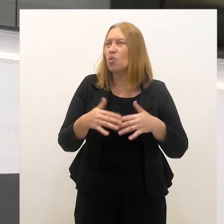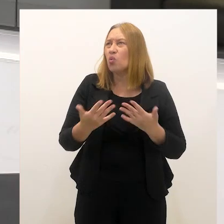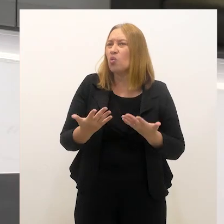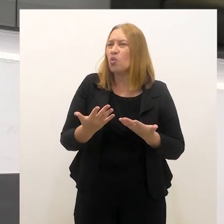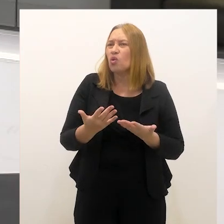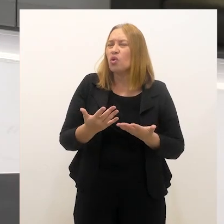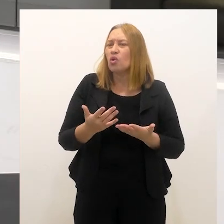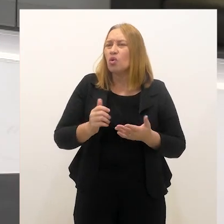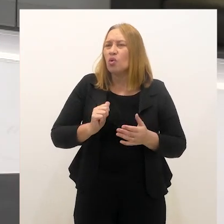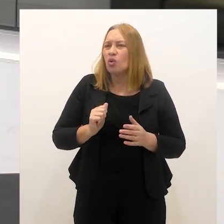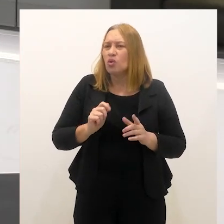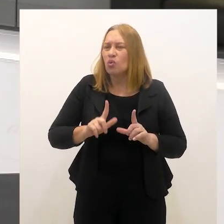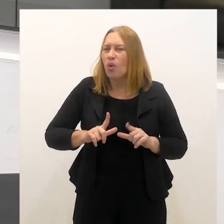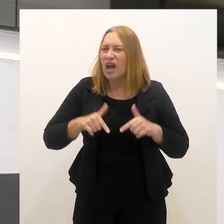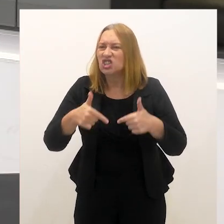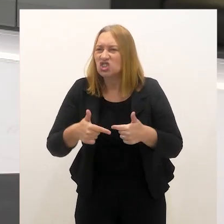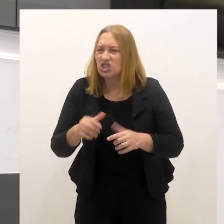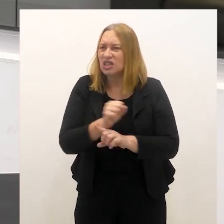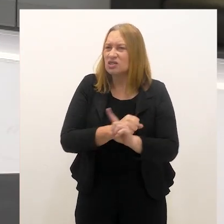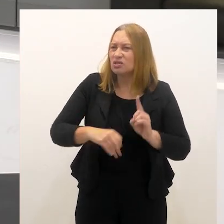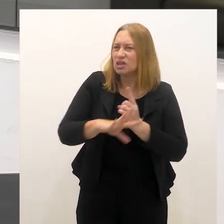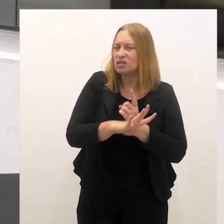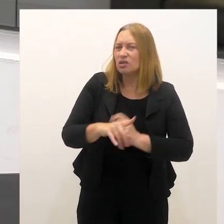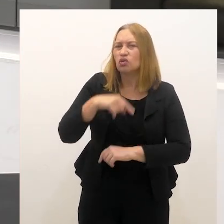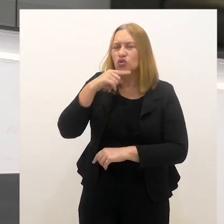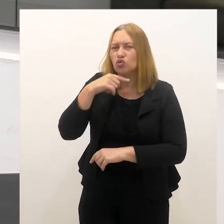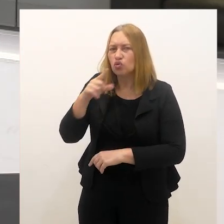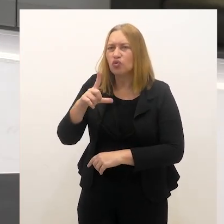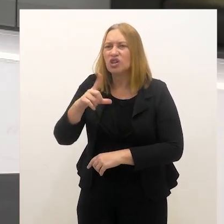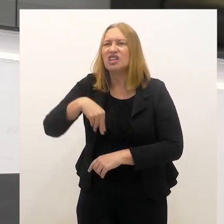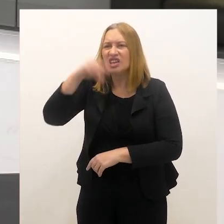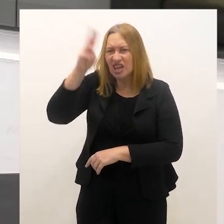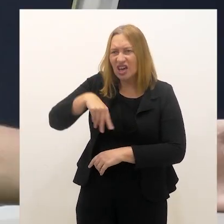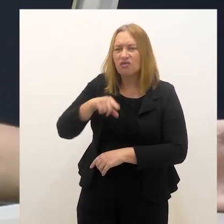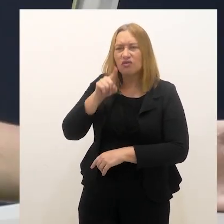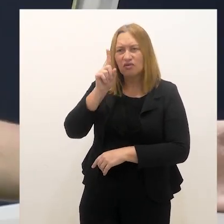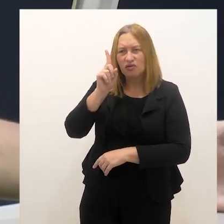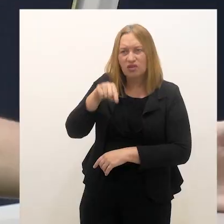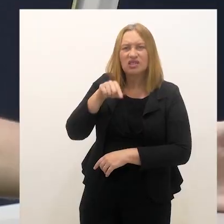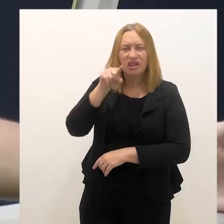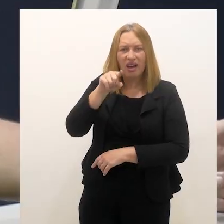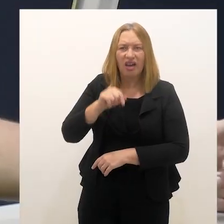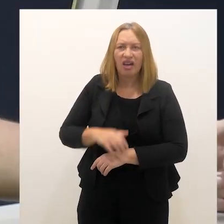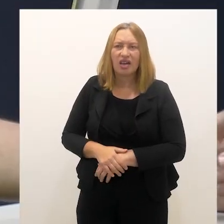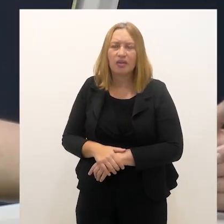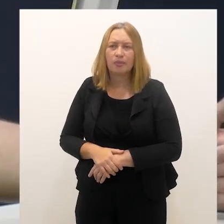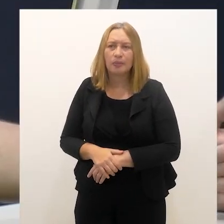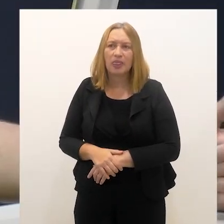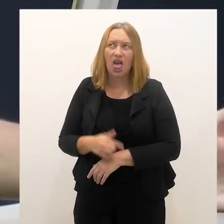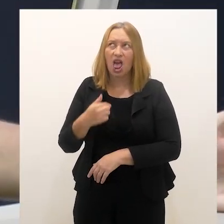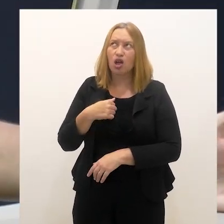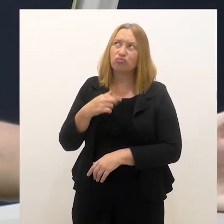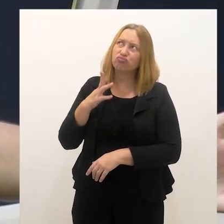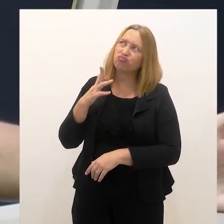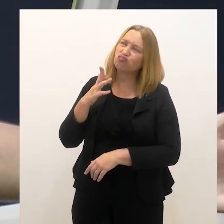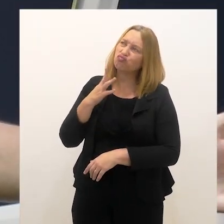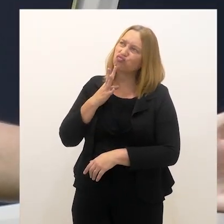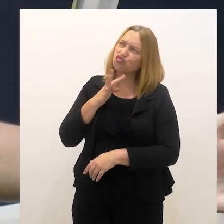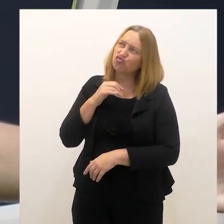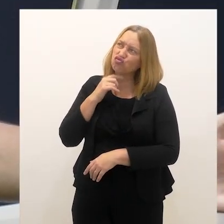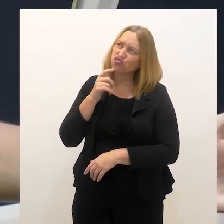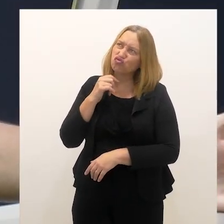fez... Alguma atitude da sociedade te fez ter dúvida de quem você é? Assim, eu nunca tive